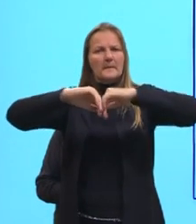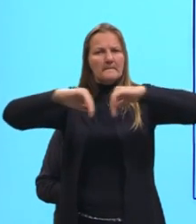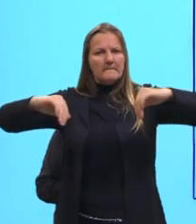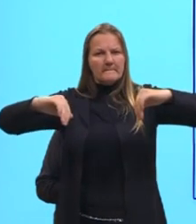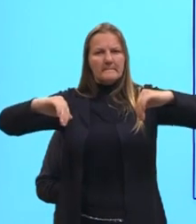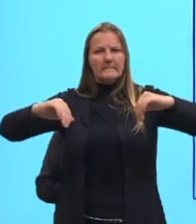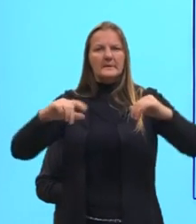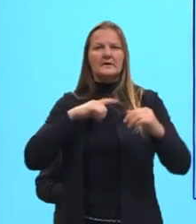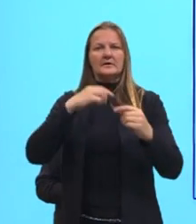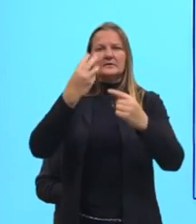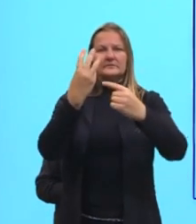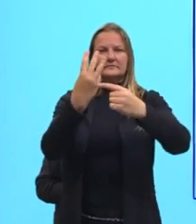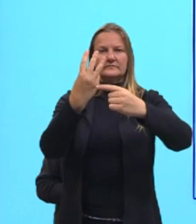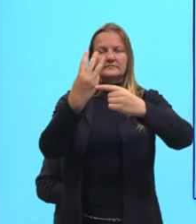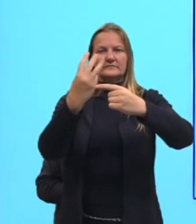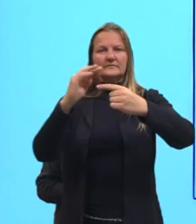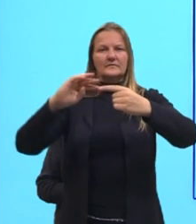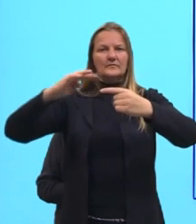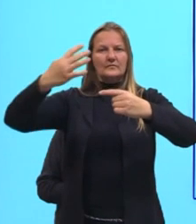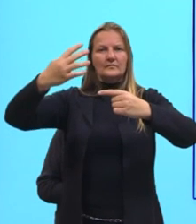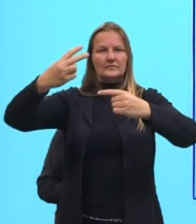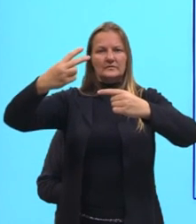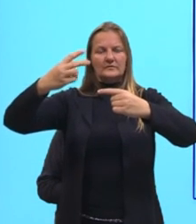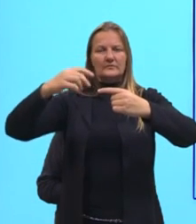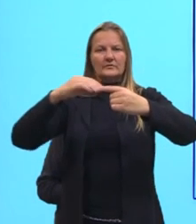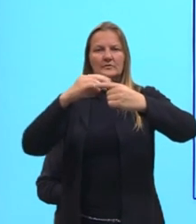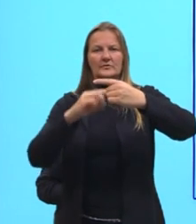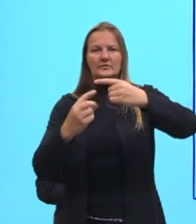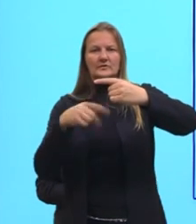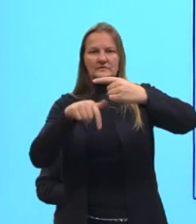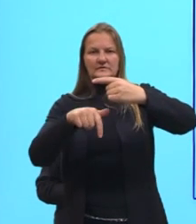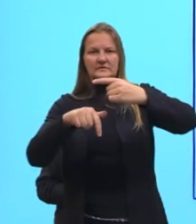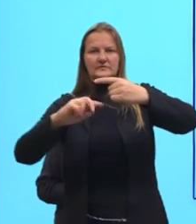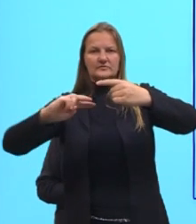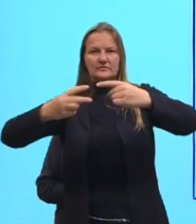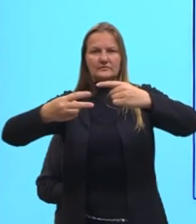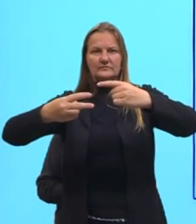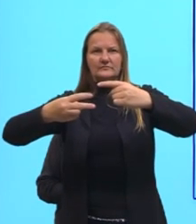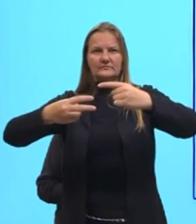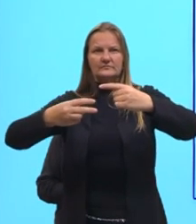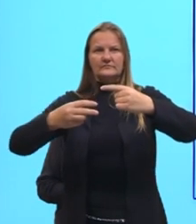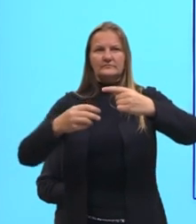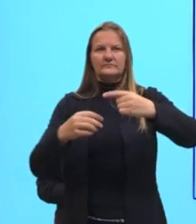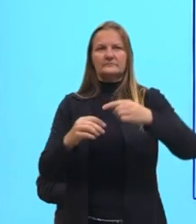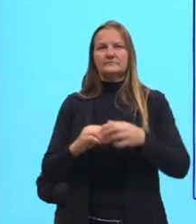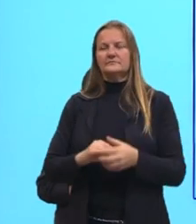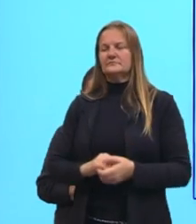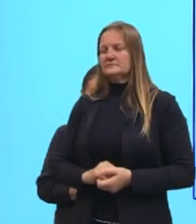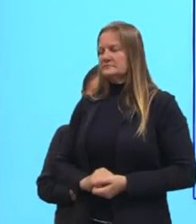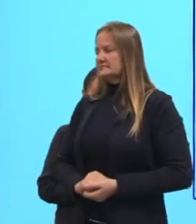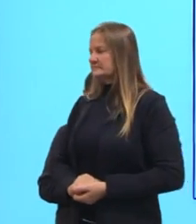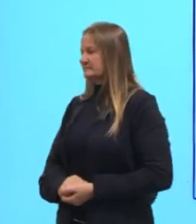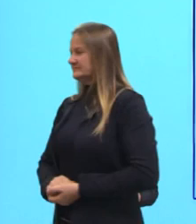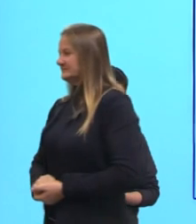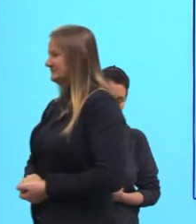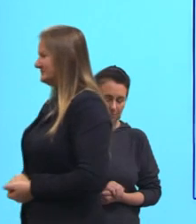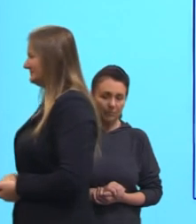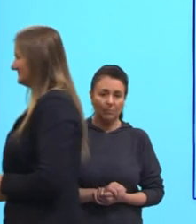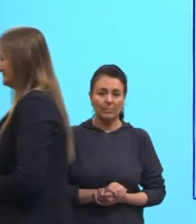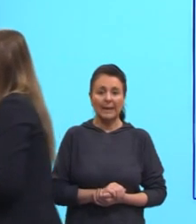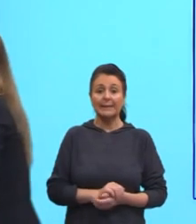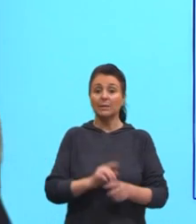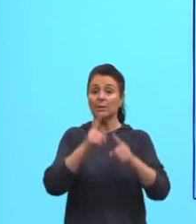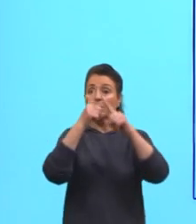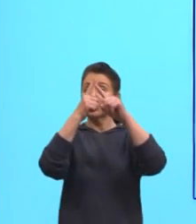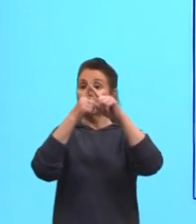separar então 3 ao quadrado sobre 7 ao quadrado tá são propriedades que podem